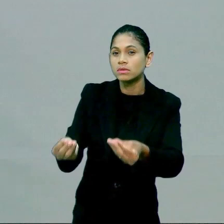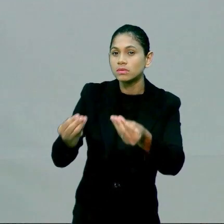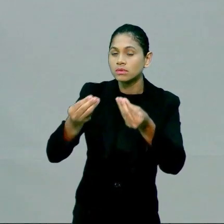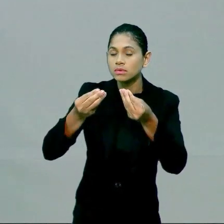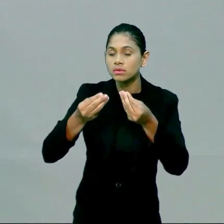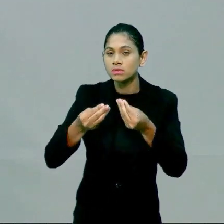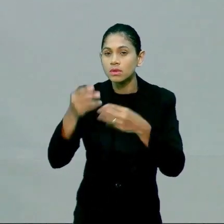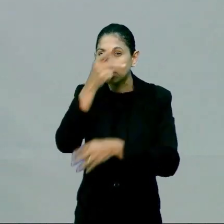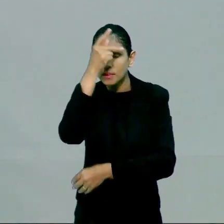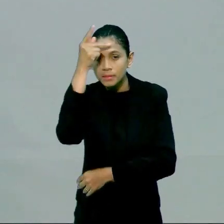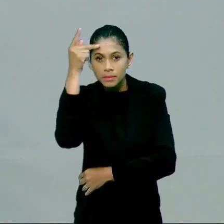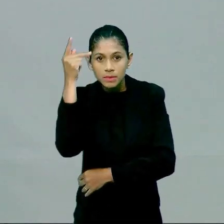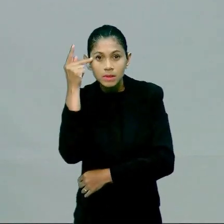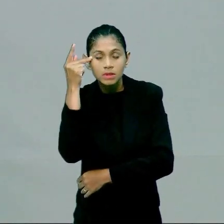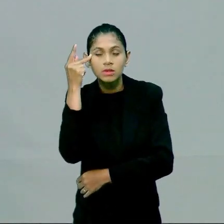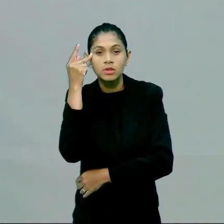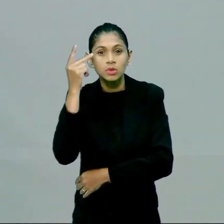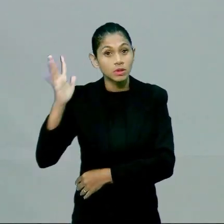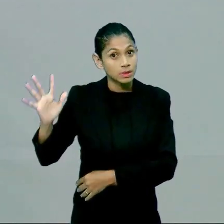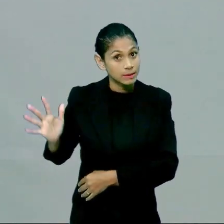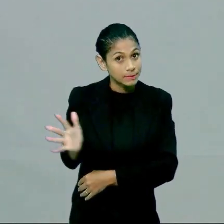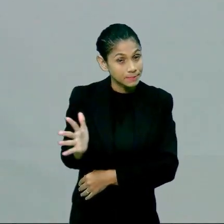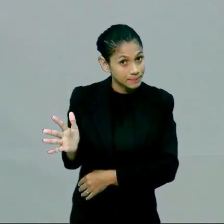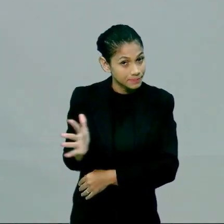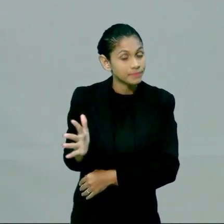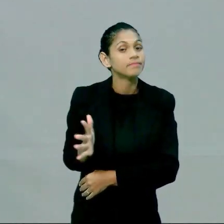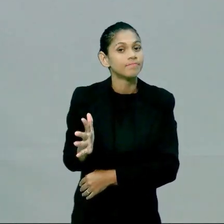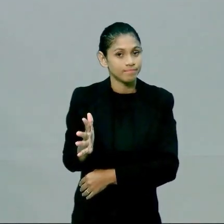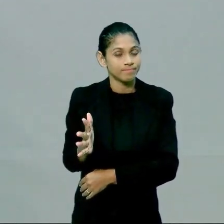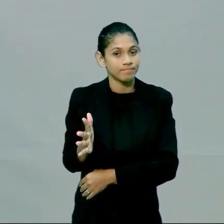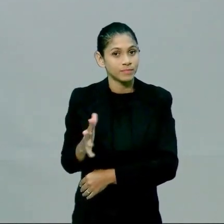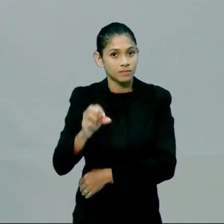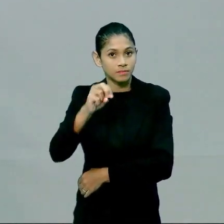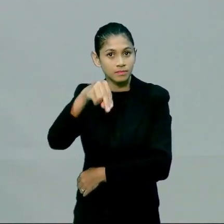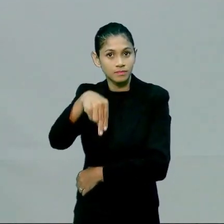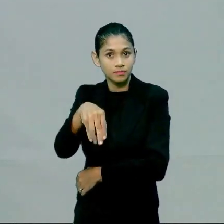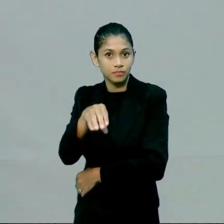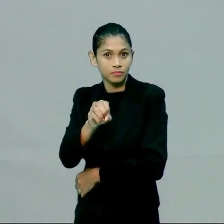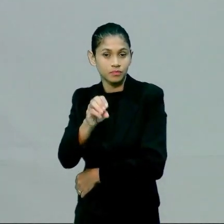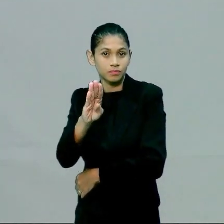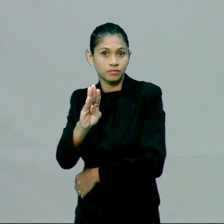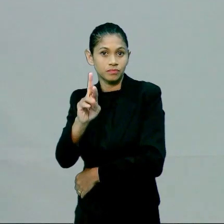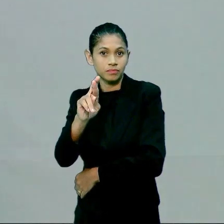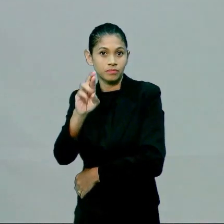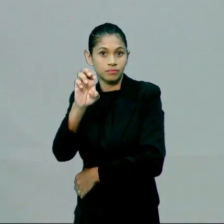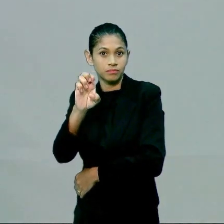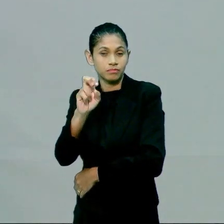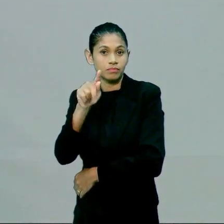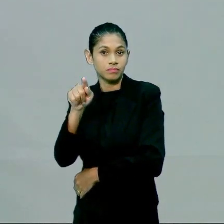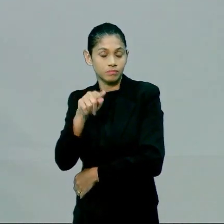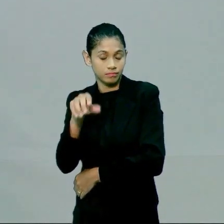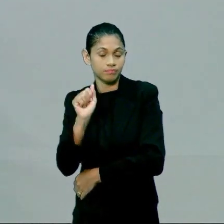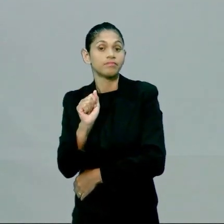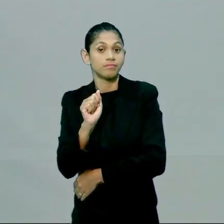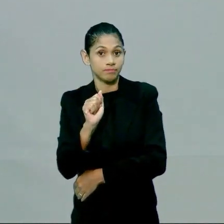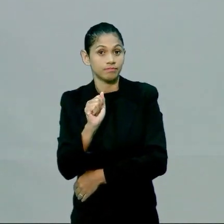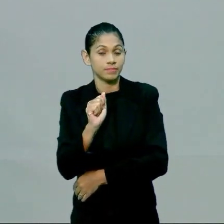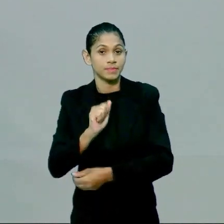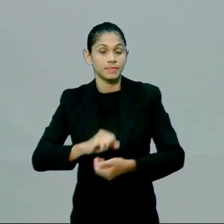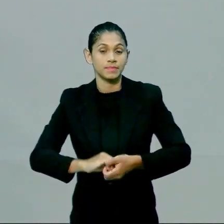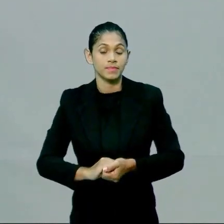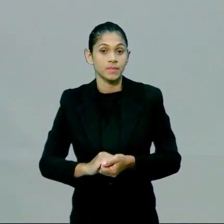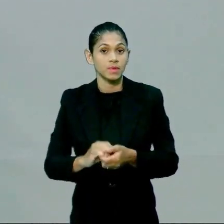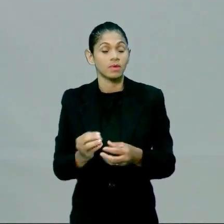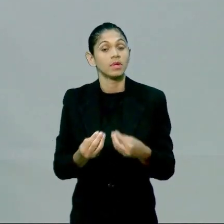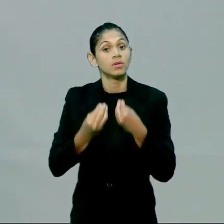recursos para realizar essa colonização, que são as chamadas capitanias hereditárias. Ele vai nomear nobres e